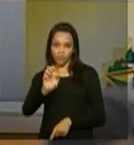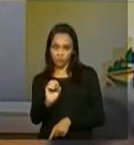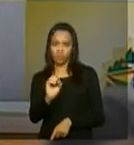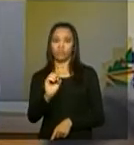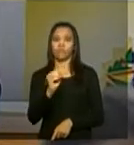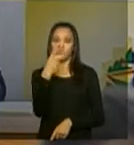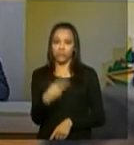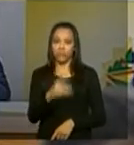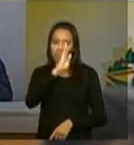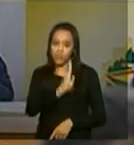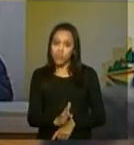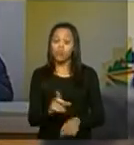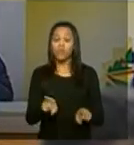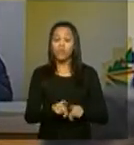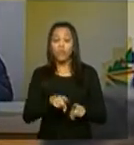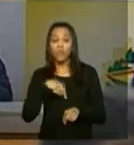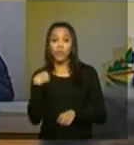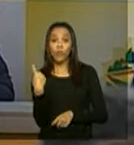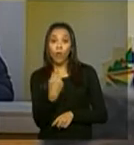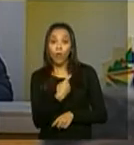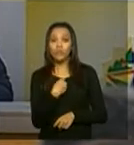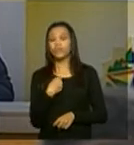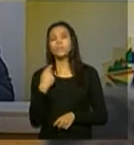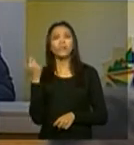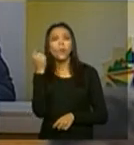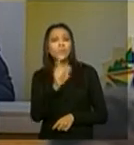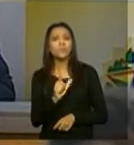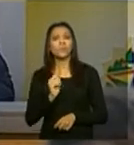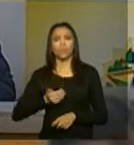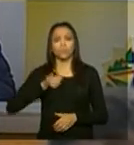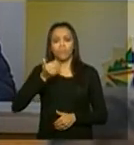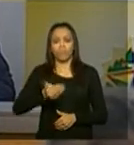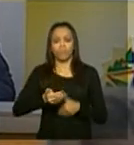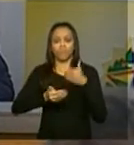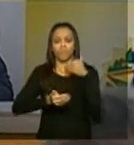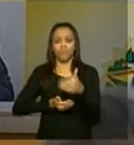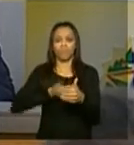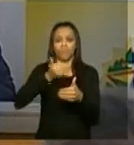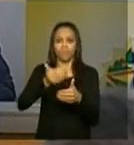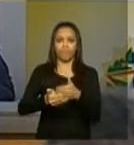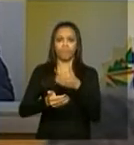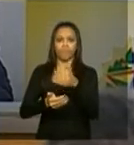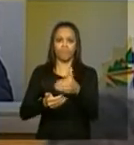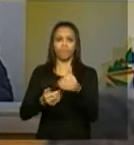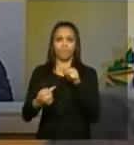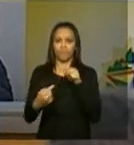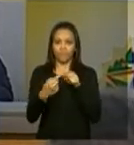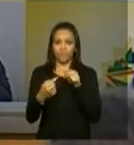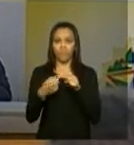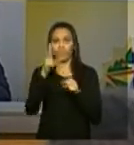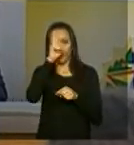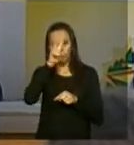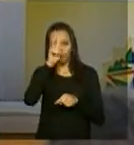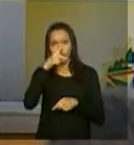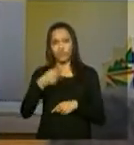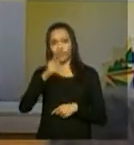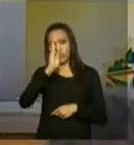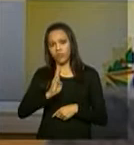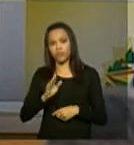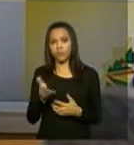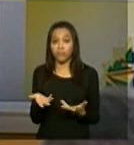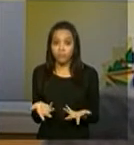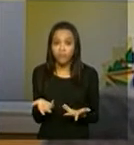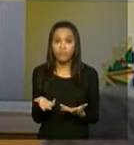os avanços que nós podemos ter em determinados períodos da história do nosso país então